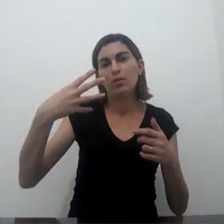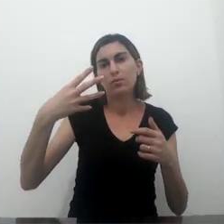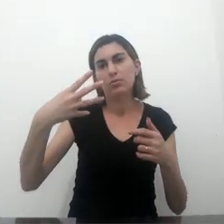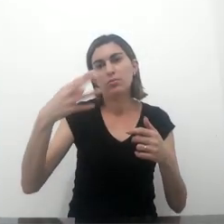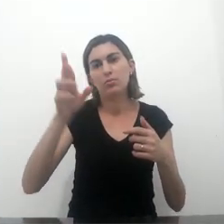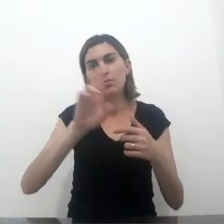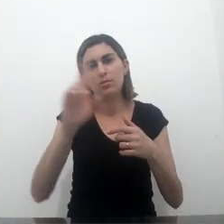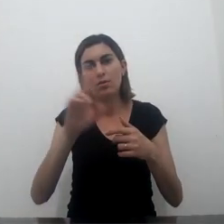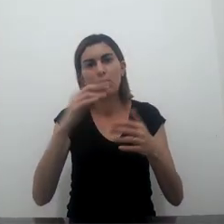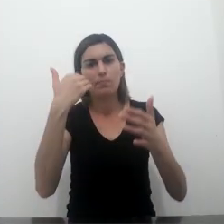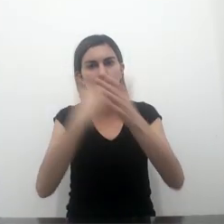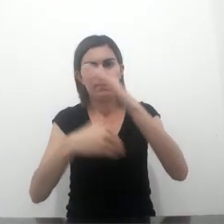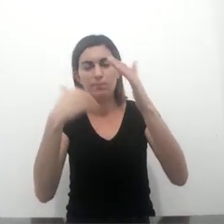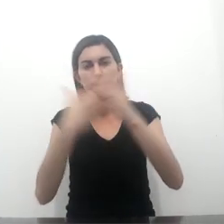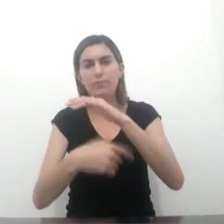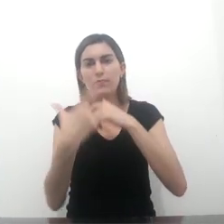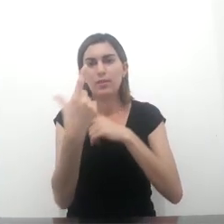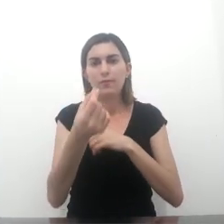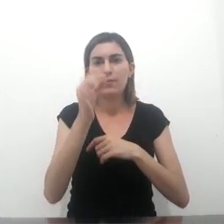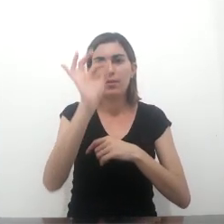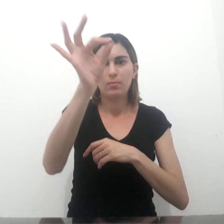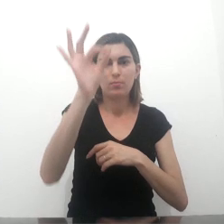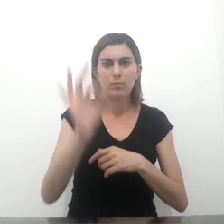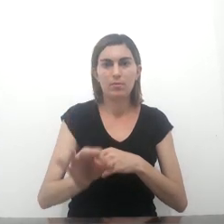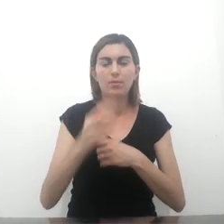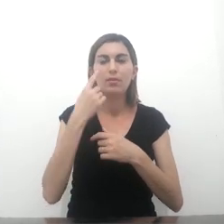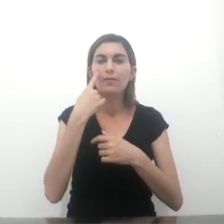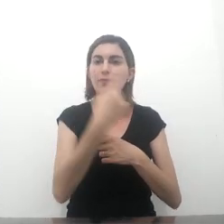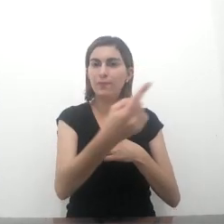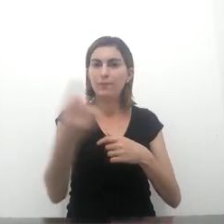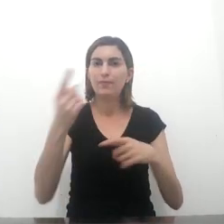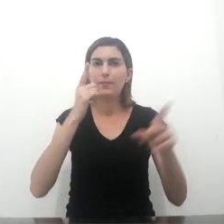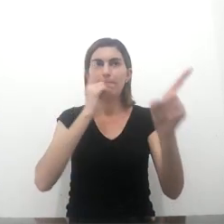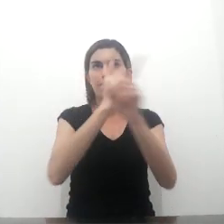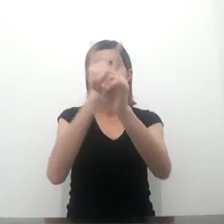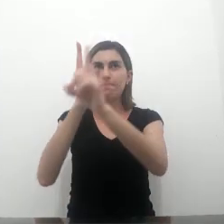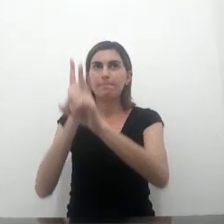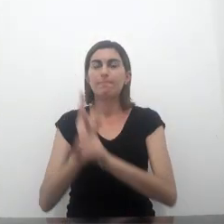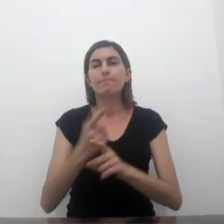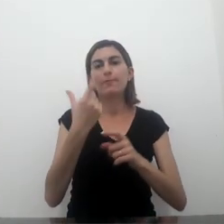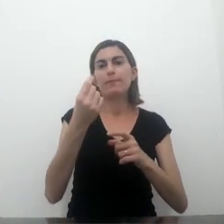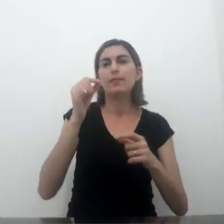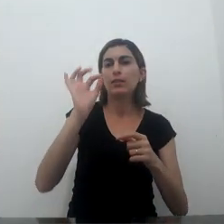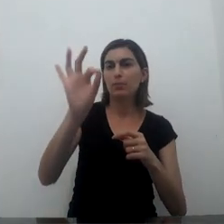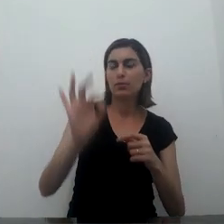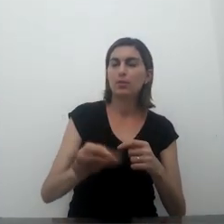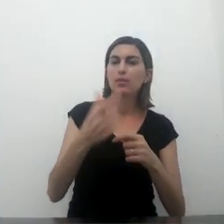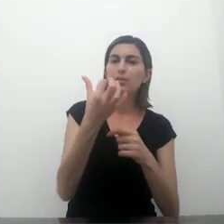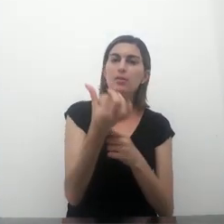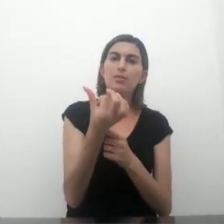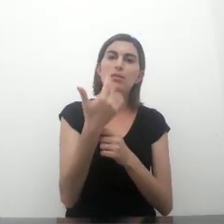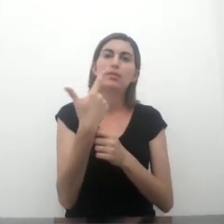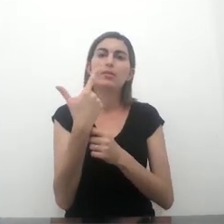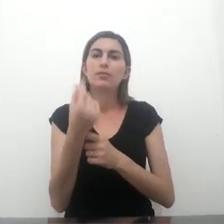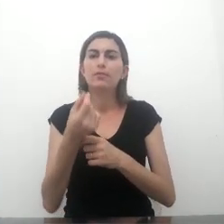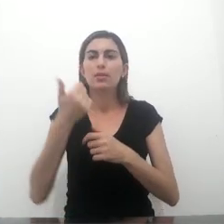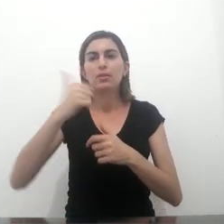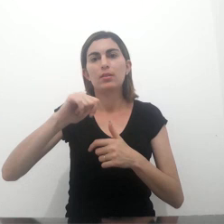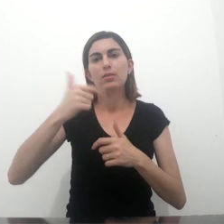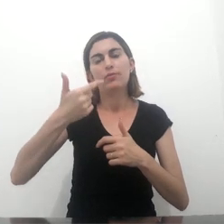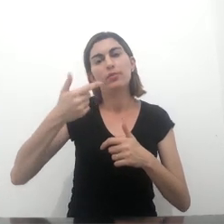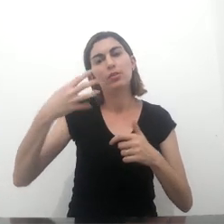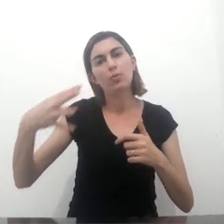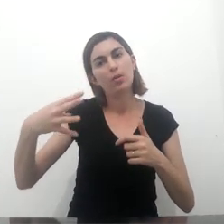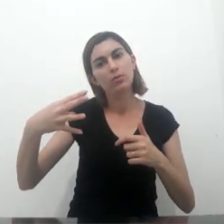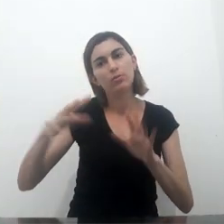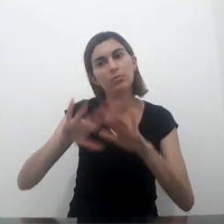124. Como foi um desconto de 20%, então a gente achou que 20% de 620